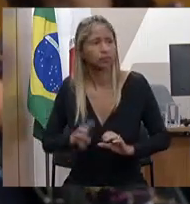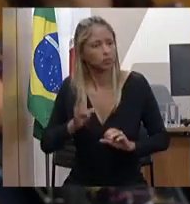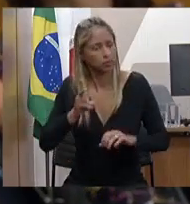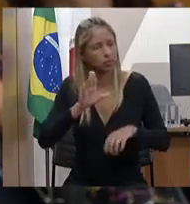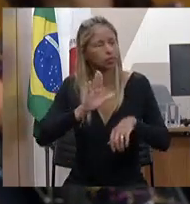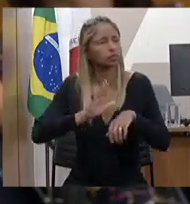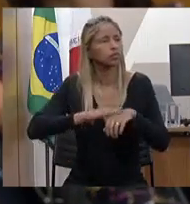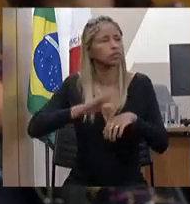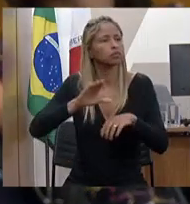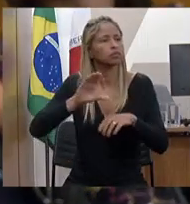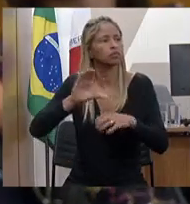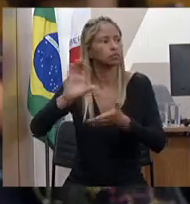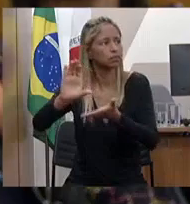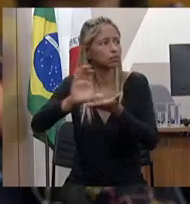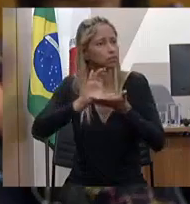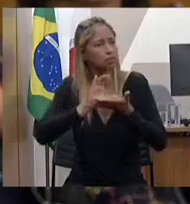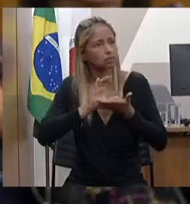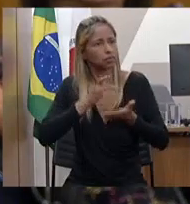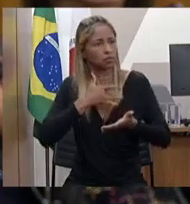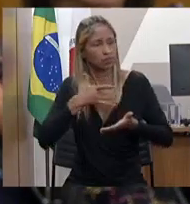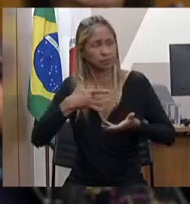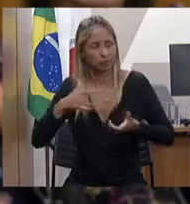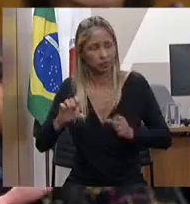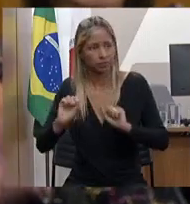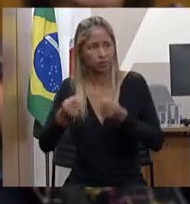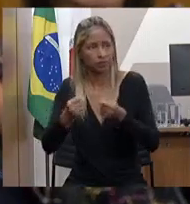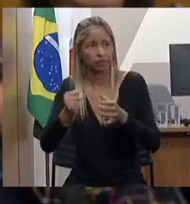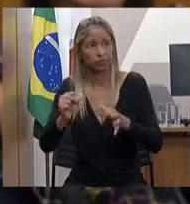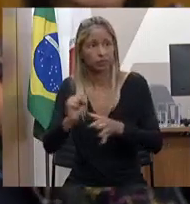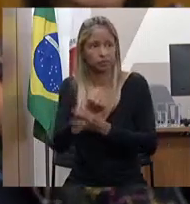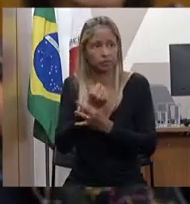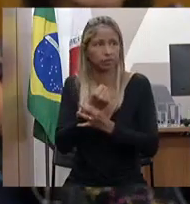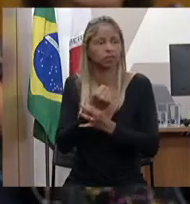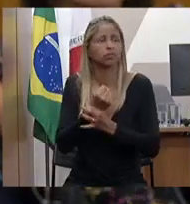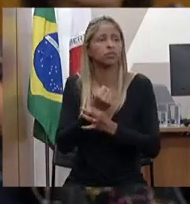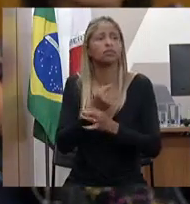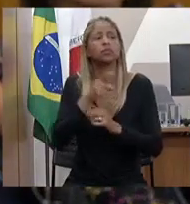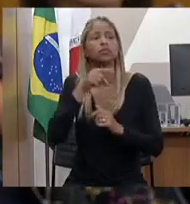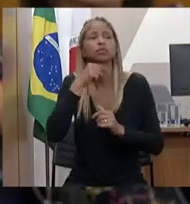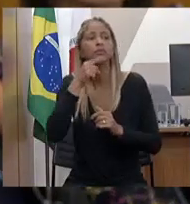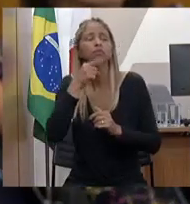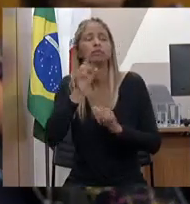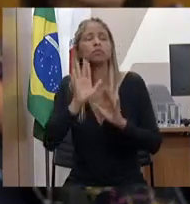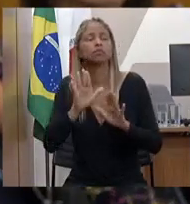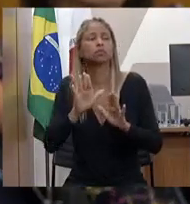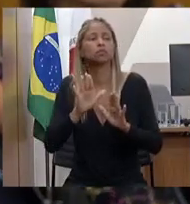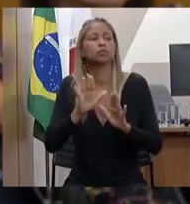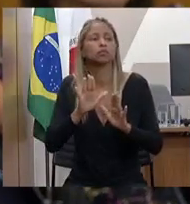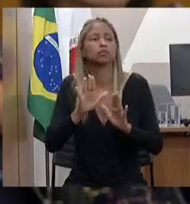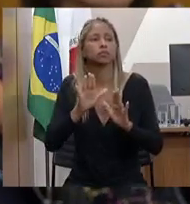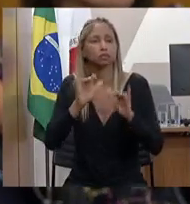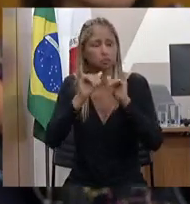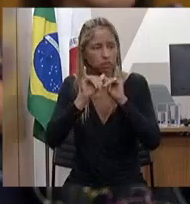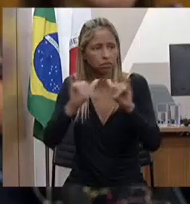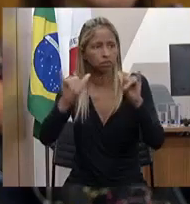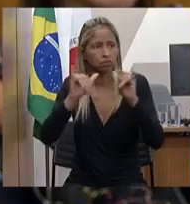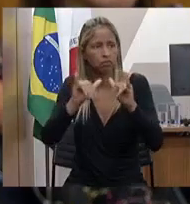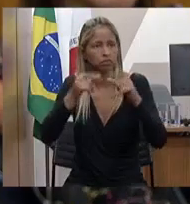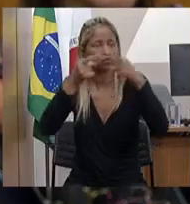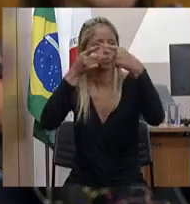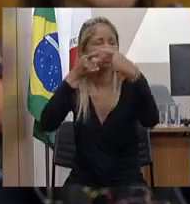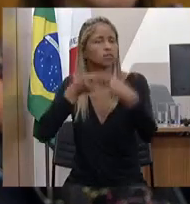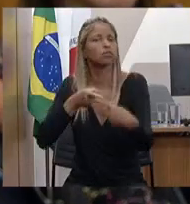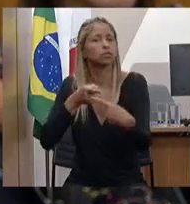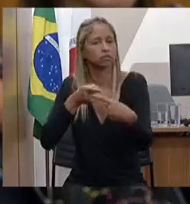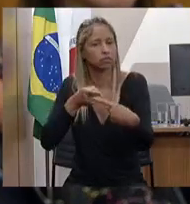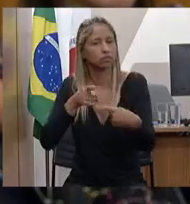vez mais investir em saúde e segurança e aí a minha dúvida né dúvida não na verdade o meu desabafo é esse desafio